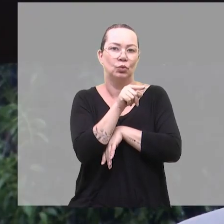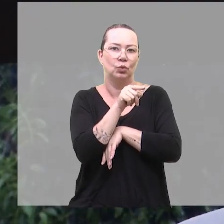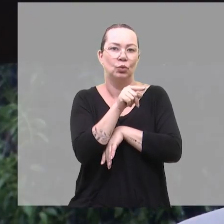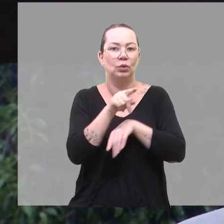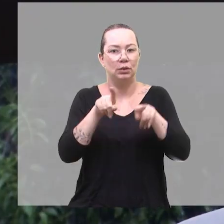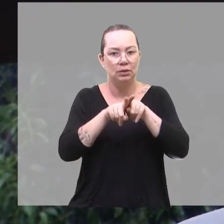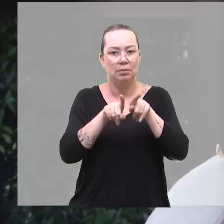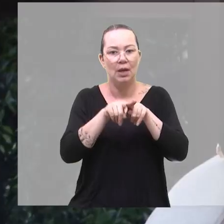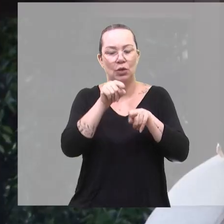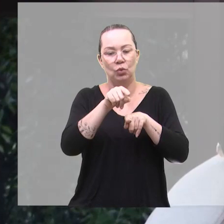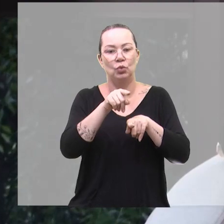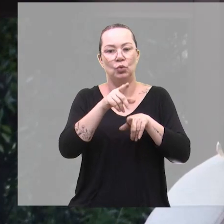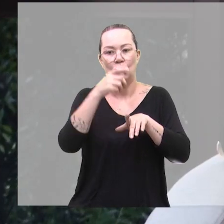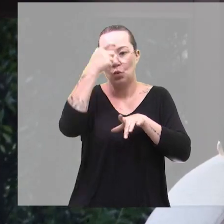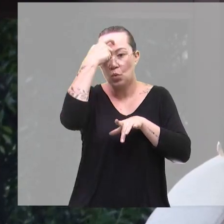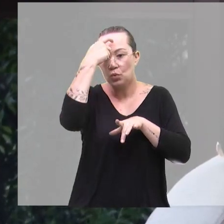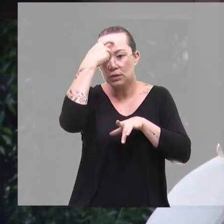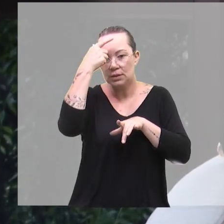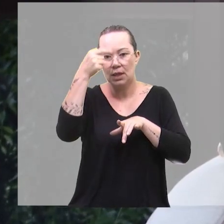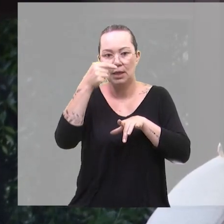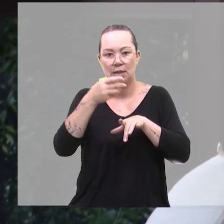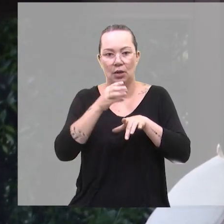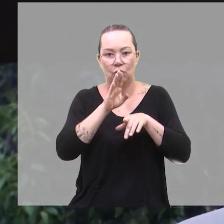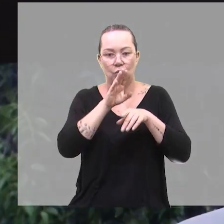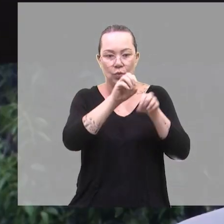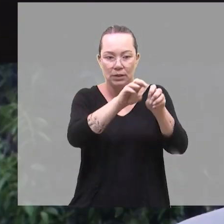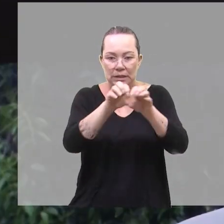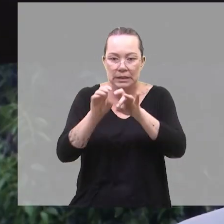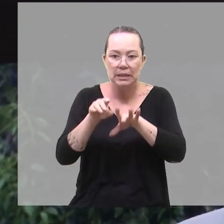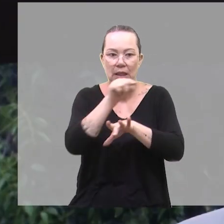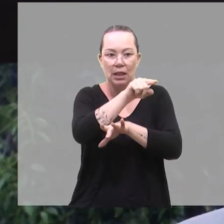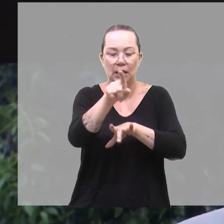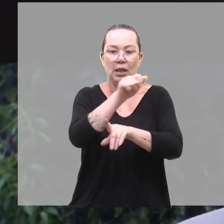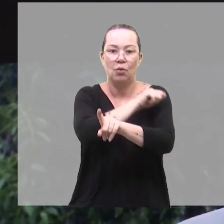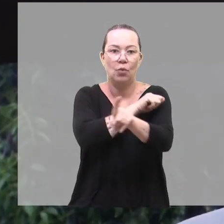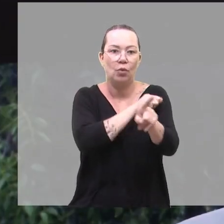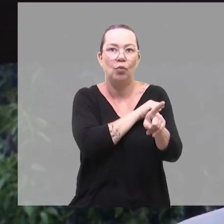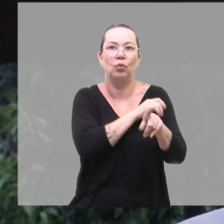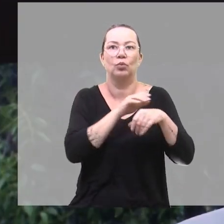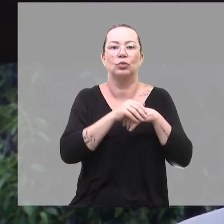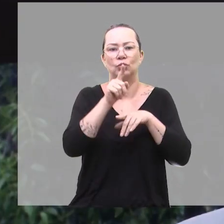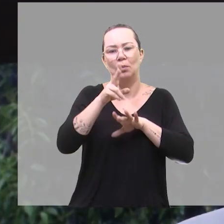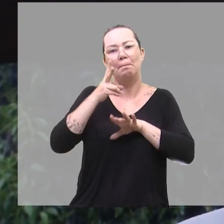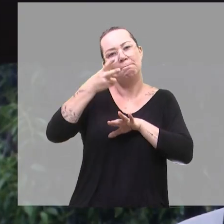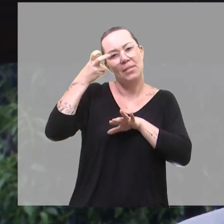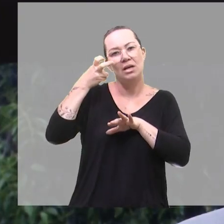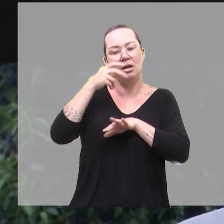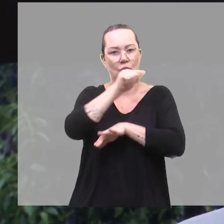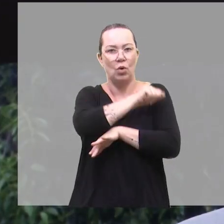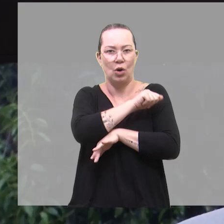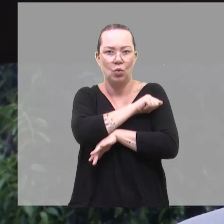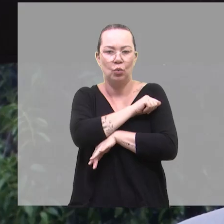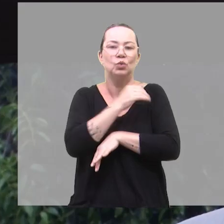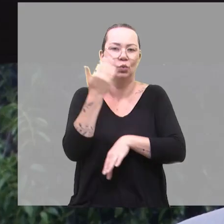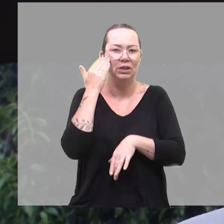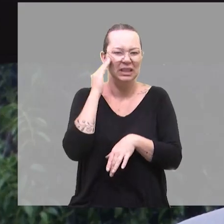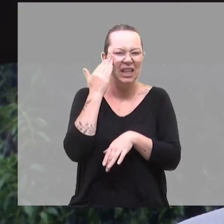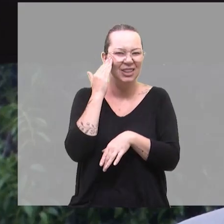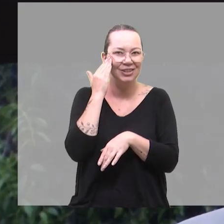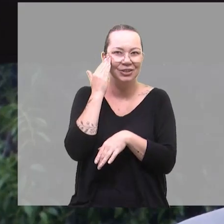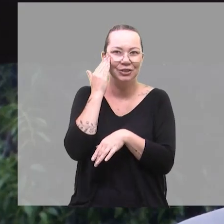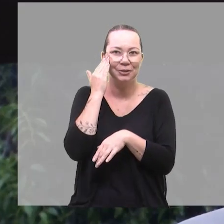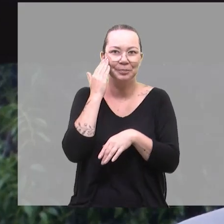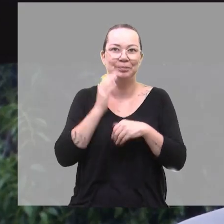visto, partilha isso, dá essa consciência, ajuda a criar essa consciência nos seus alunos. E tu sente que os alunos